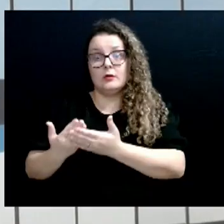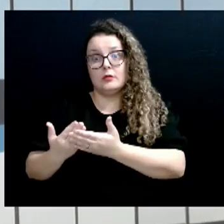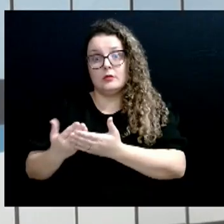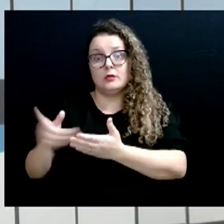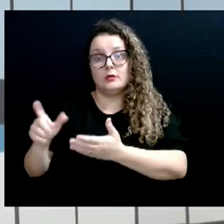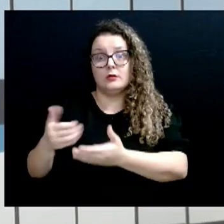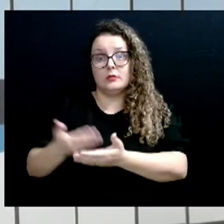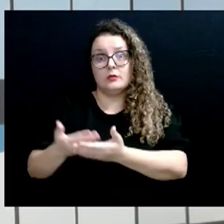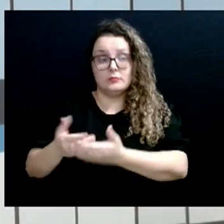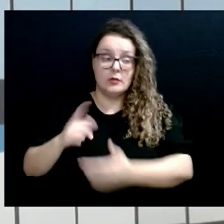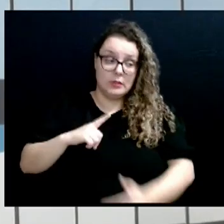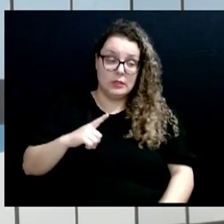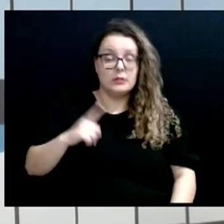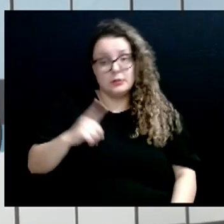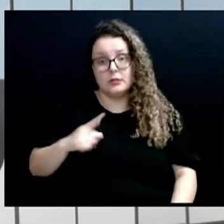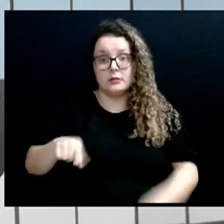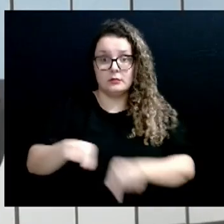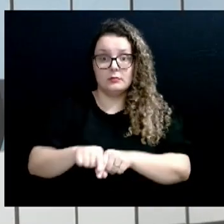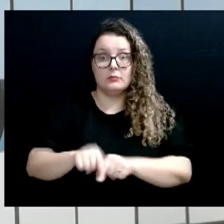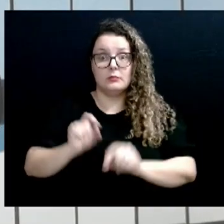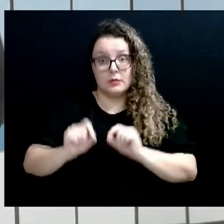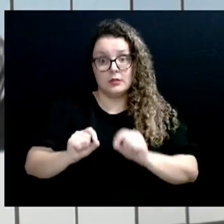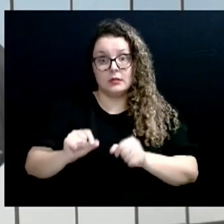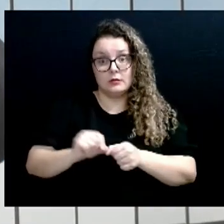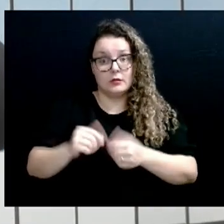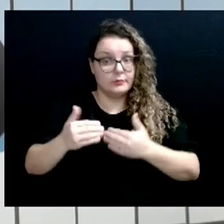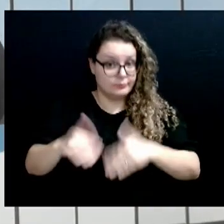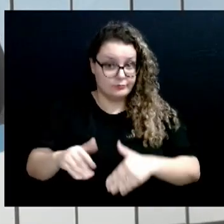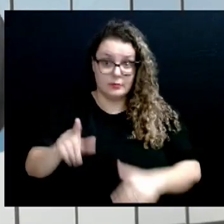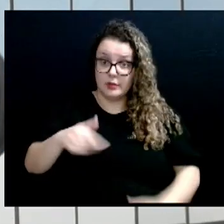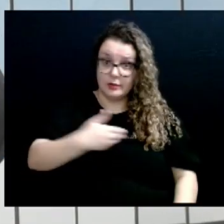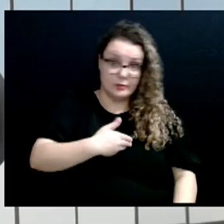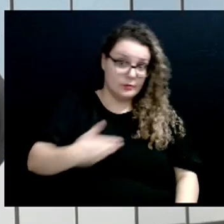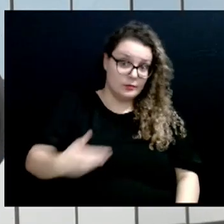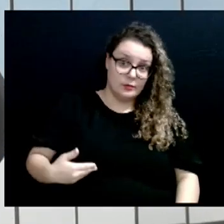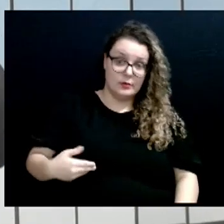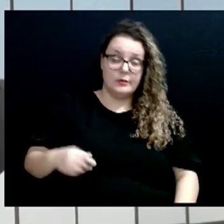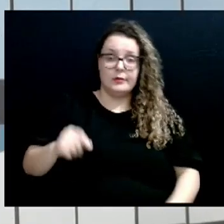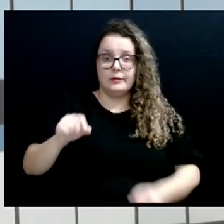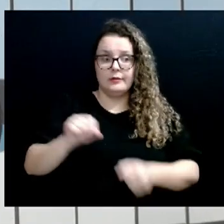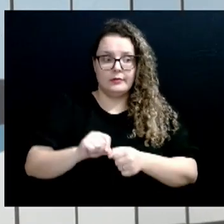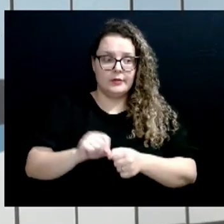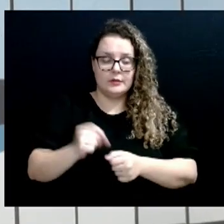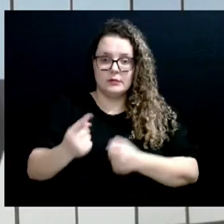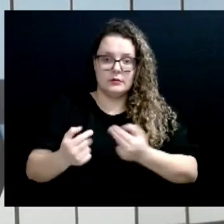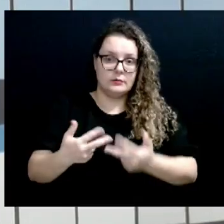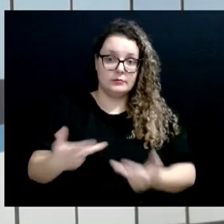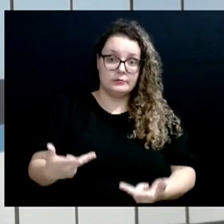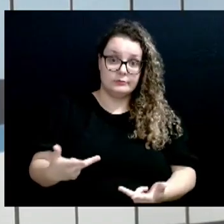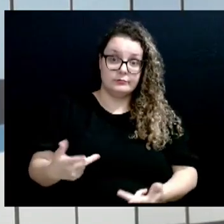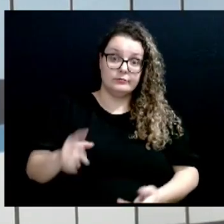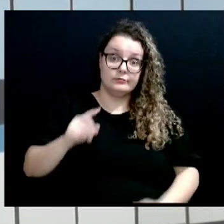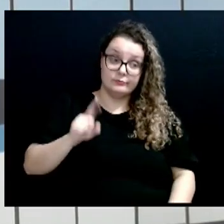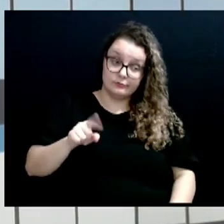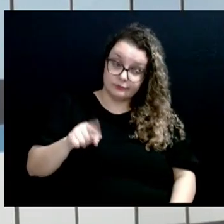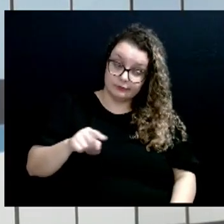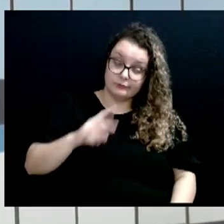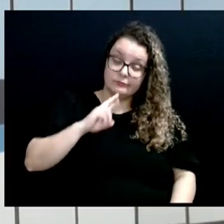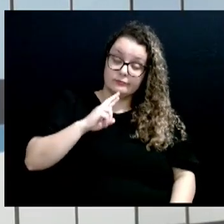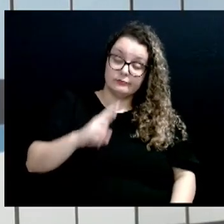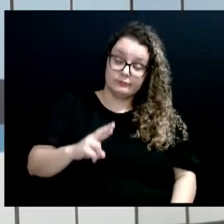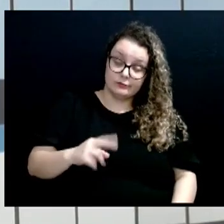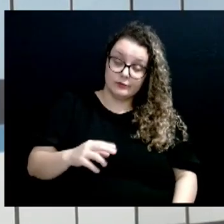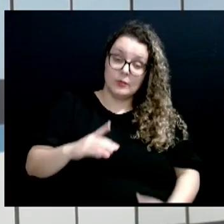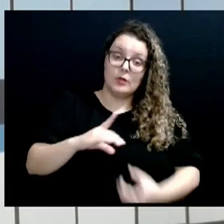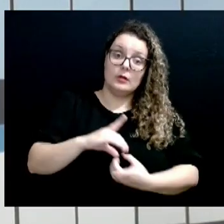quem faz os exames, repito, é o governo. Então, se teve alguma falcatrua, se faz alguma coisa, quem responde por isso é o próprio Detran, porque lá os exames teóricos